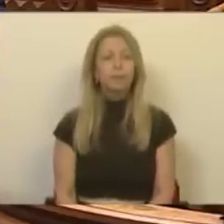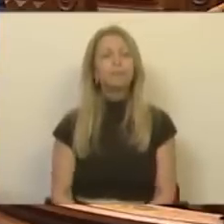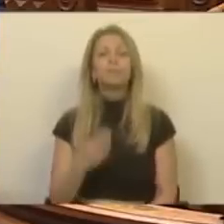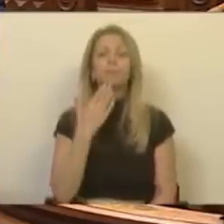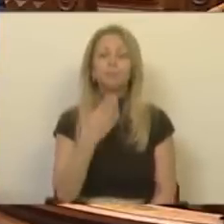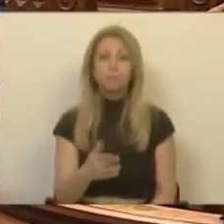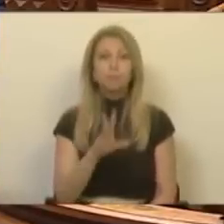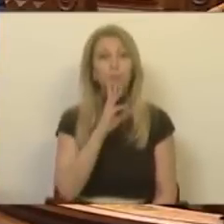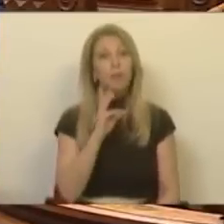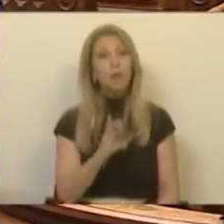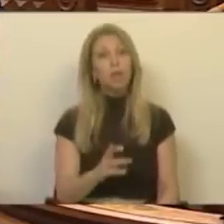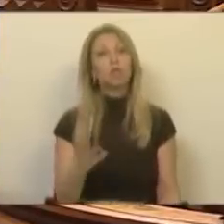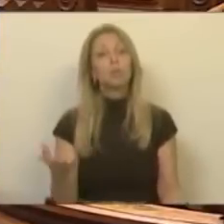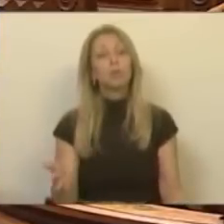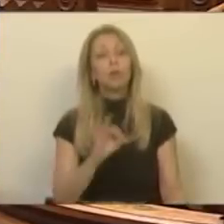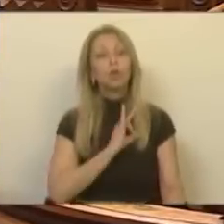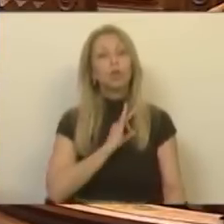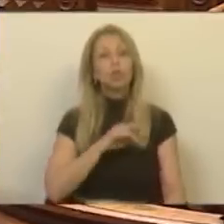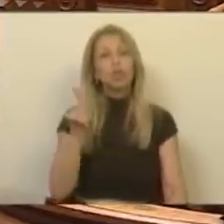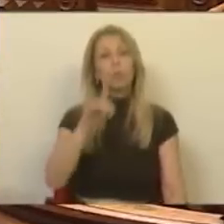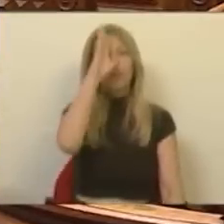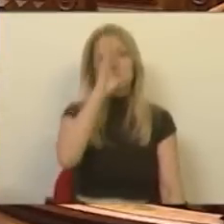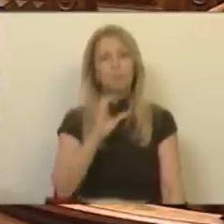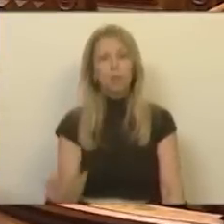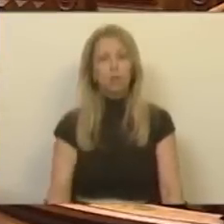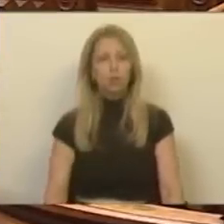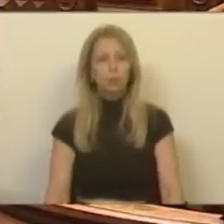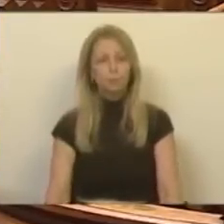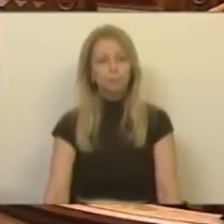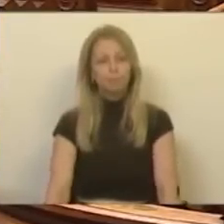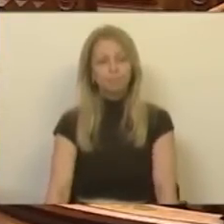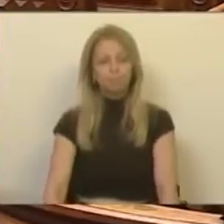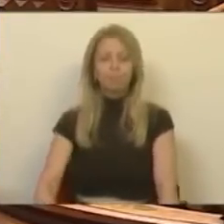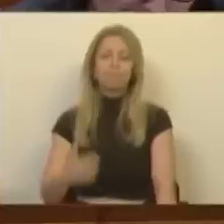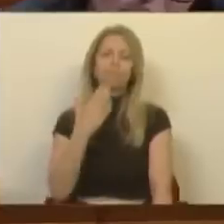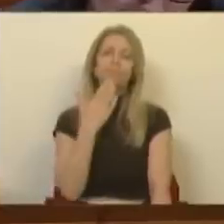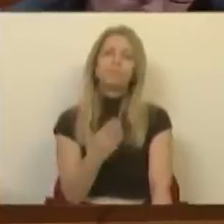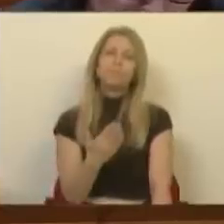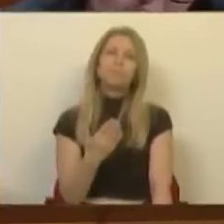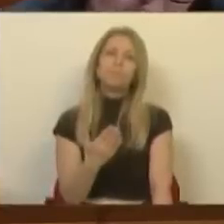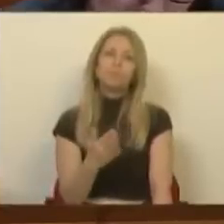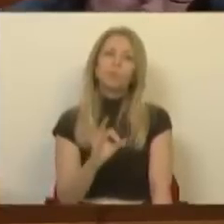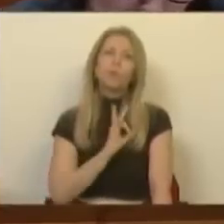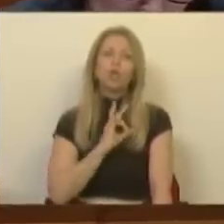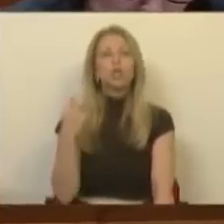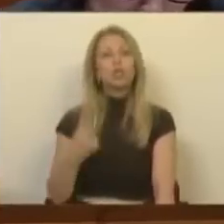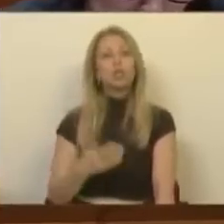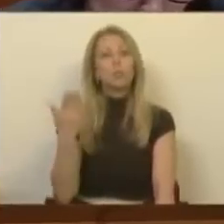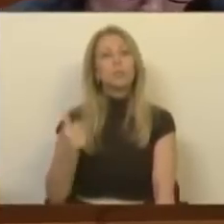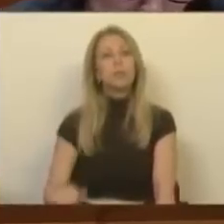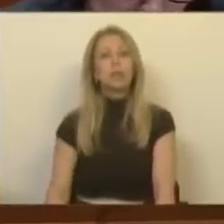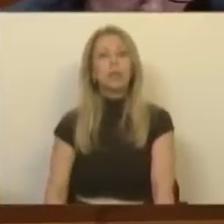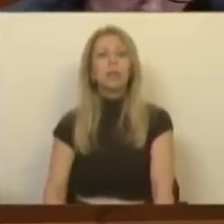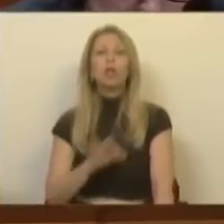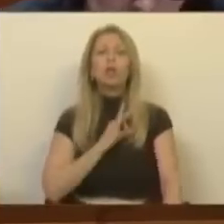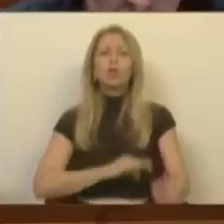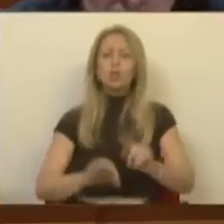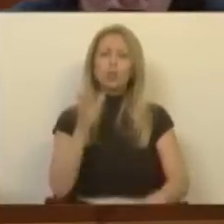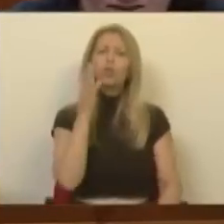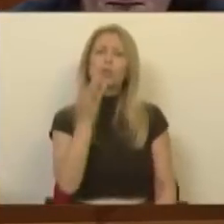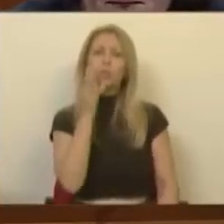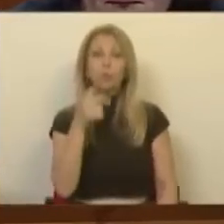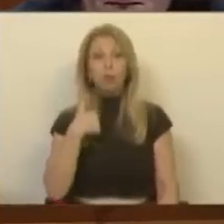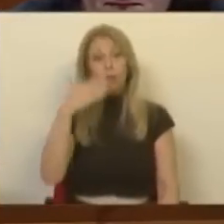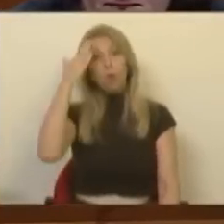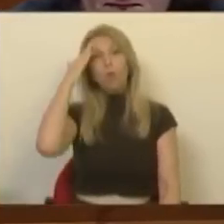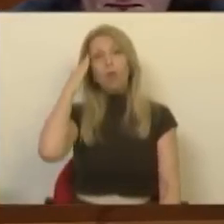Obrigado por responder tenha a palavra o senhor primeiro ministro Muito obrigado senhor presidente senhor Deputado eu